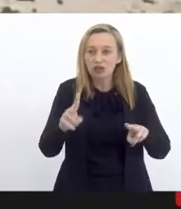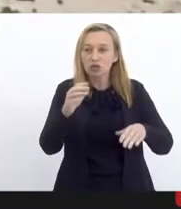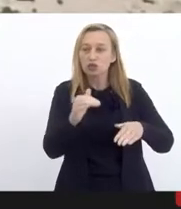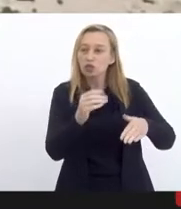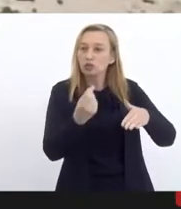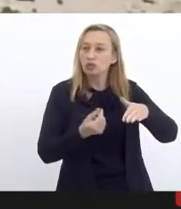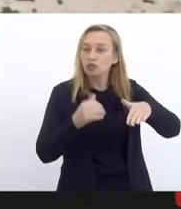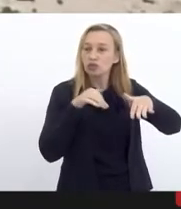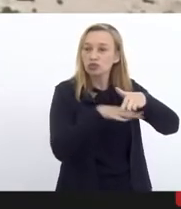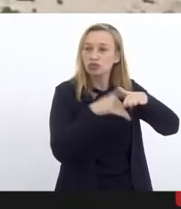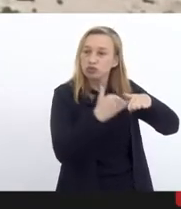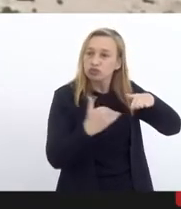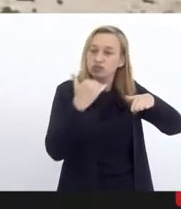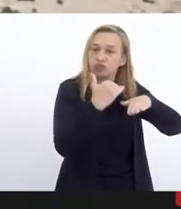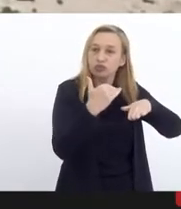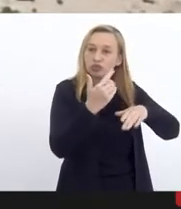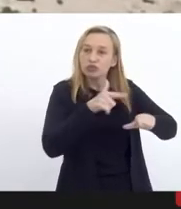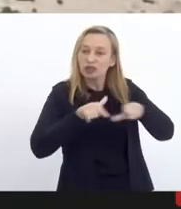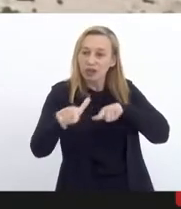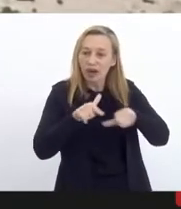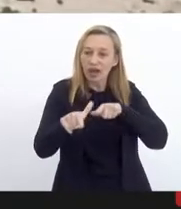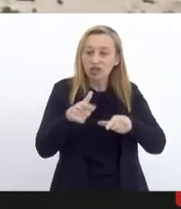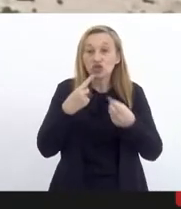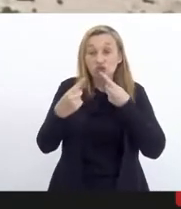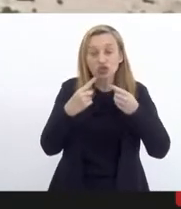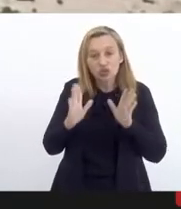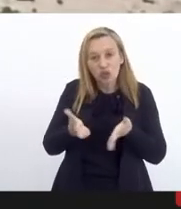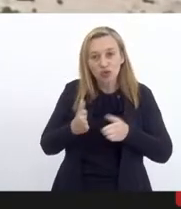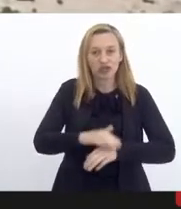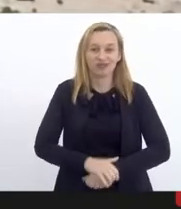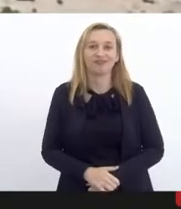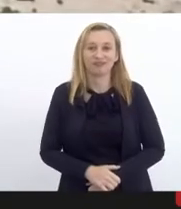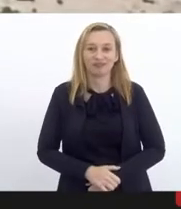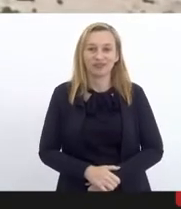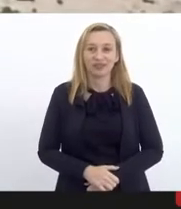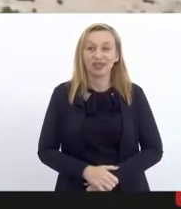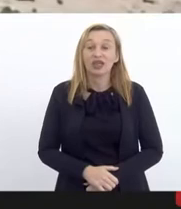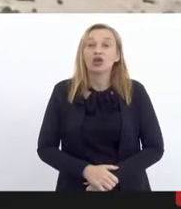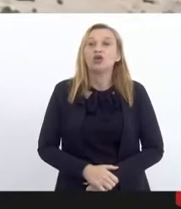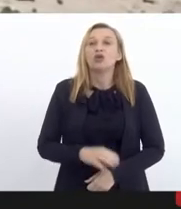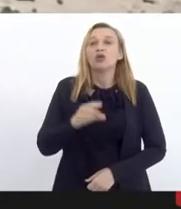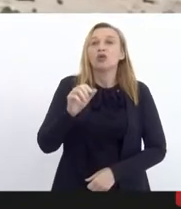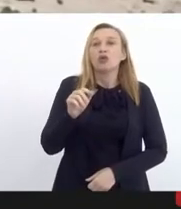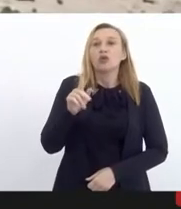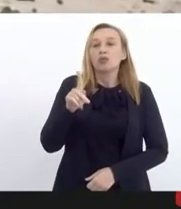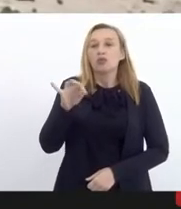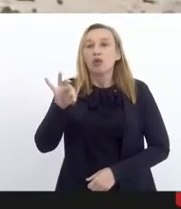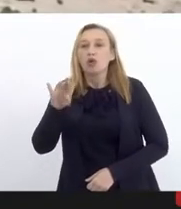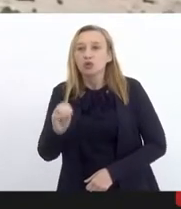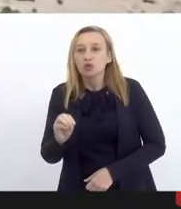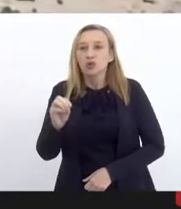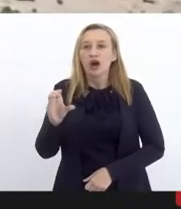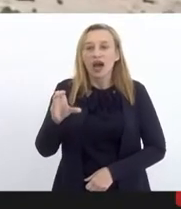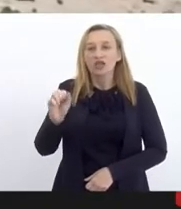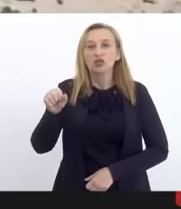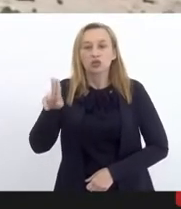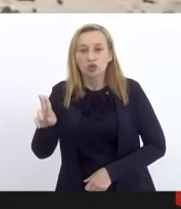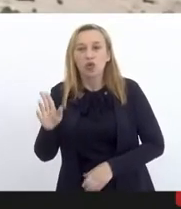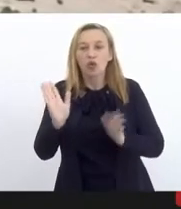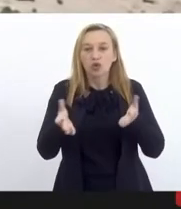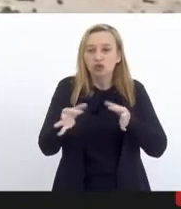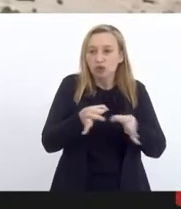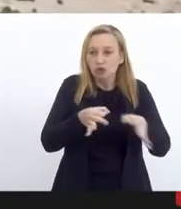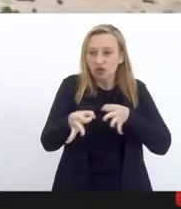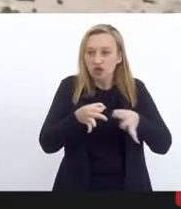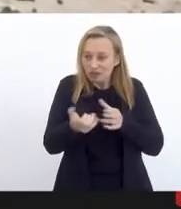Soberano e o trabalho que está sendo discutido aqui hoje. O Porto do Açu hoje é o maior projeto estruturante